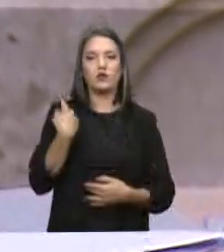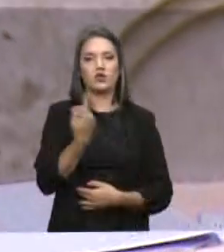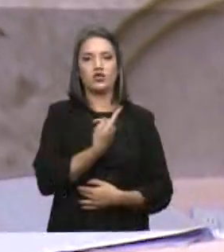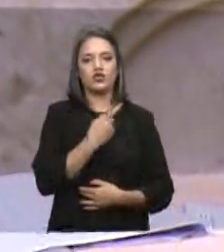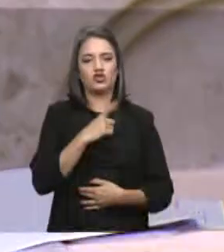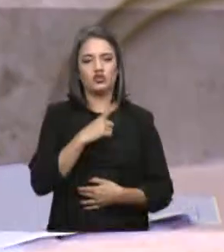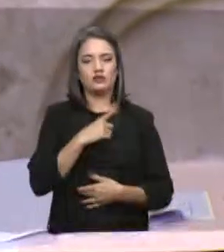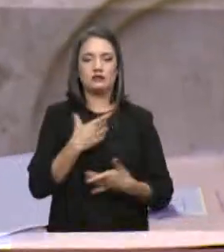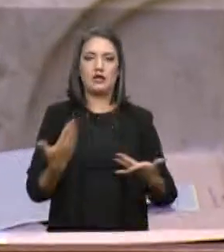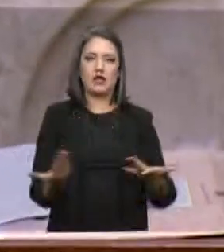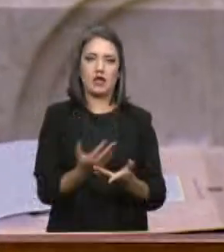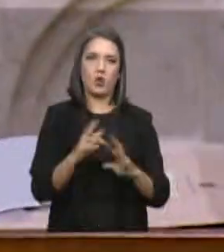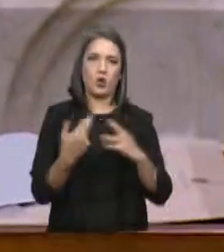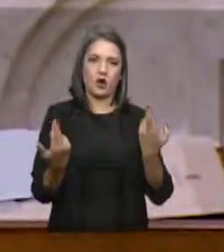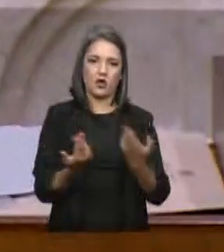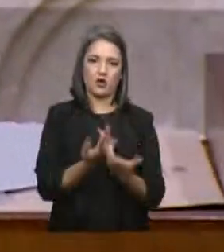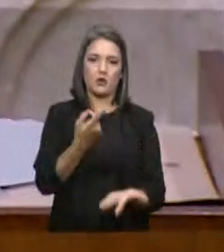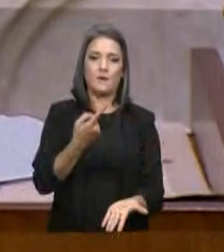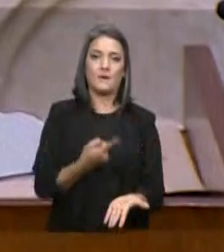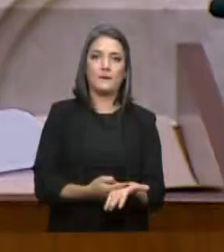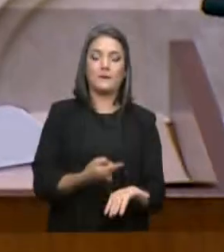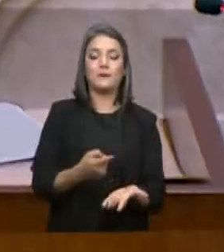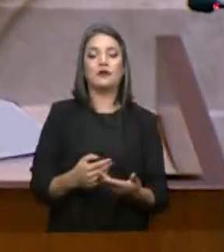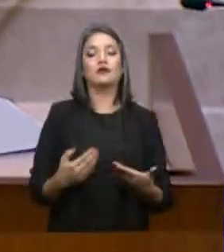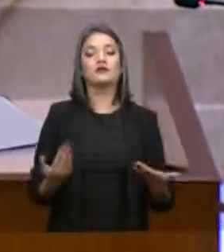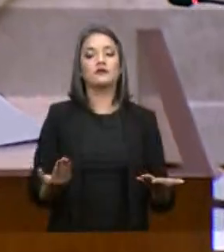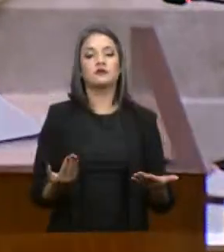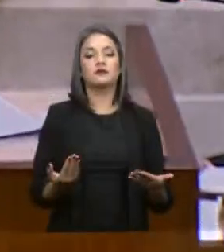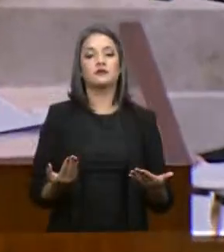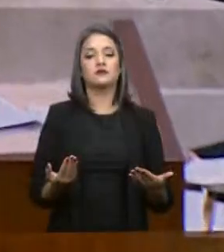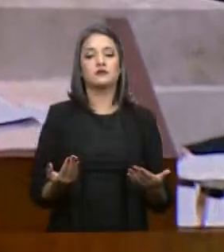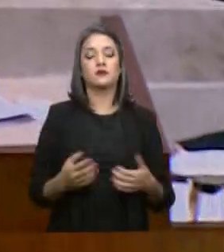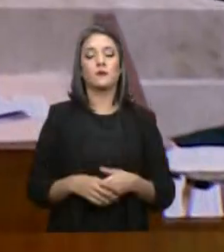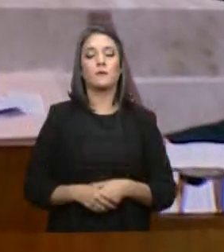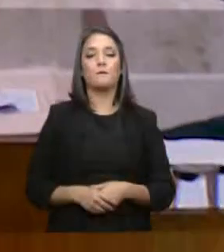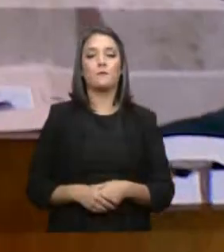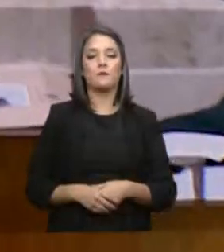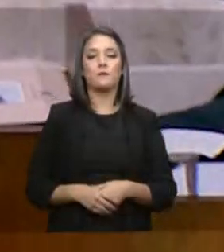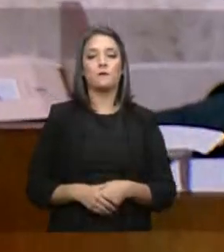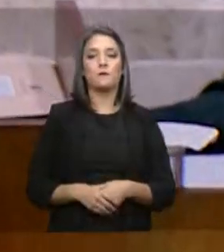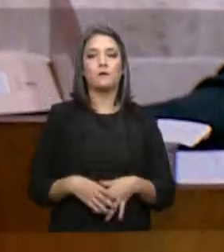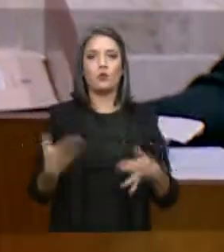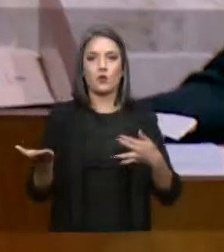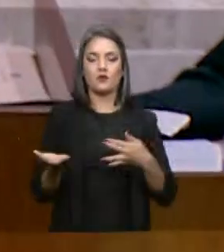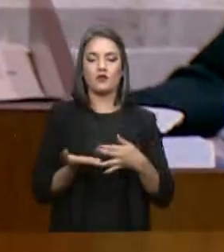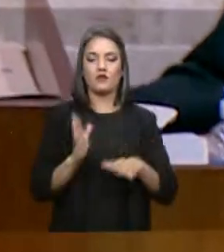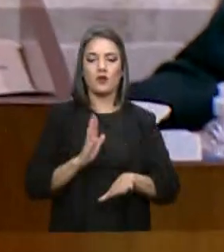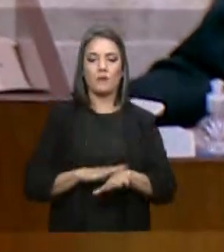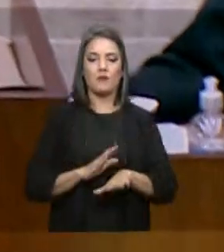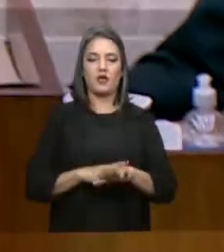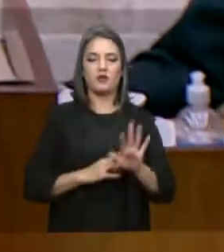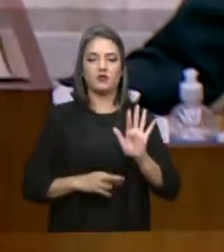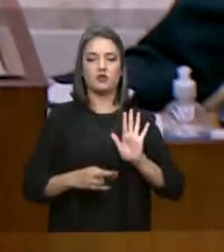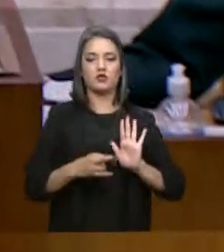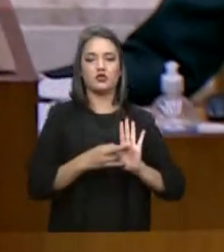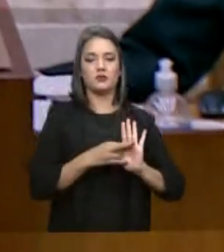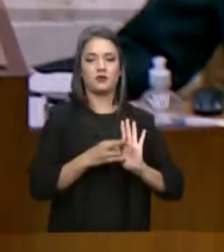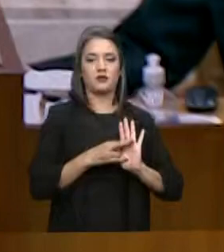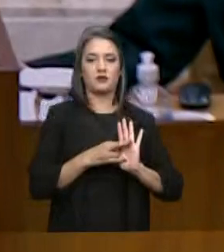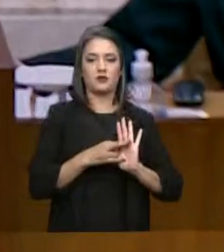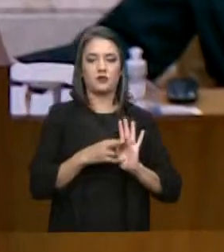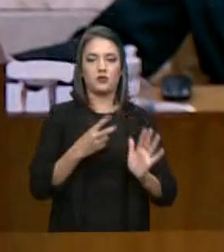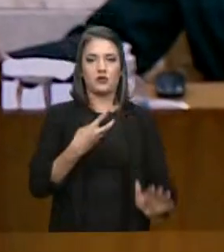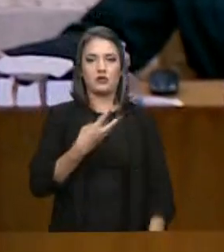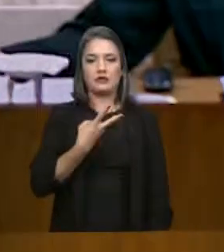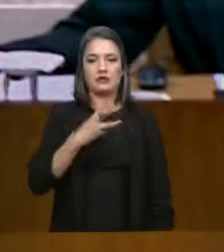temos audiências marcadas né esse horário então eu suspendo a sessão no prazo experimental